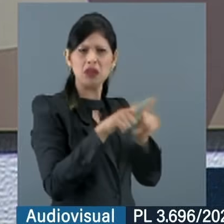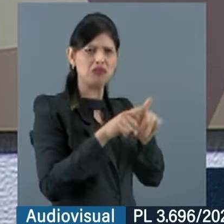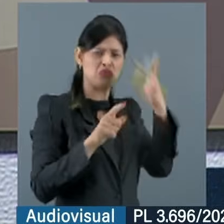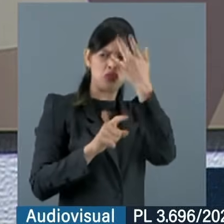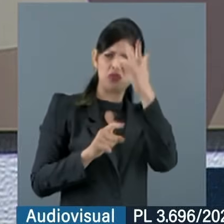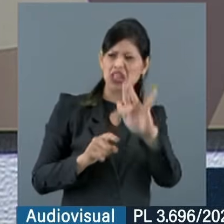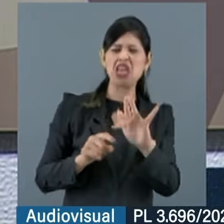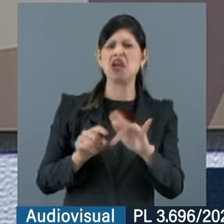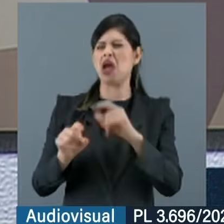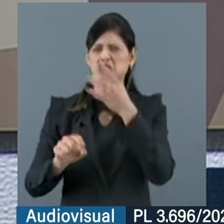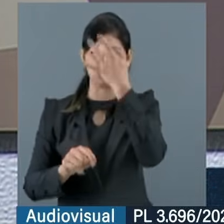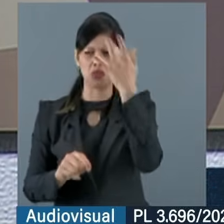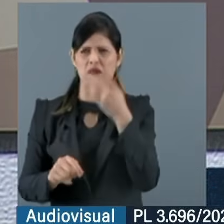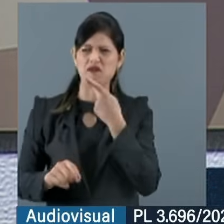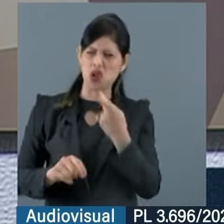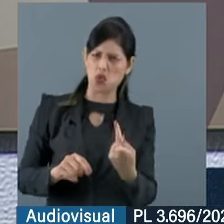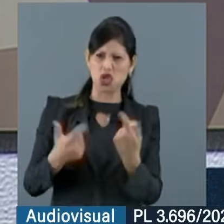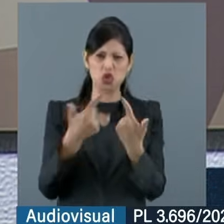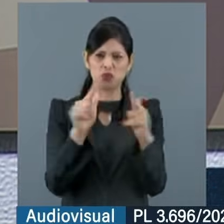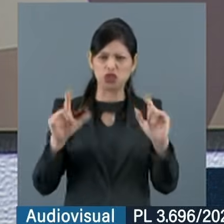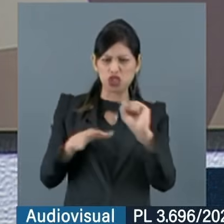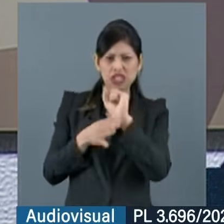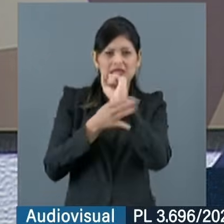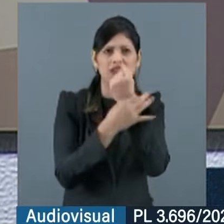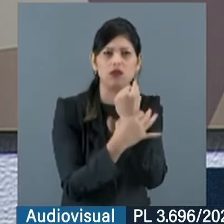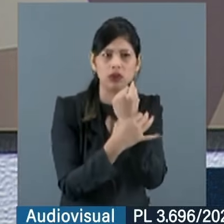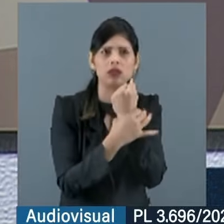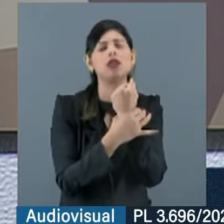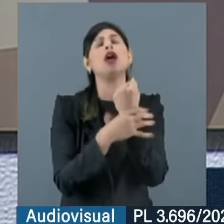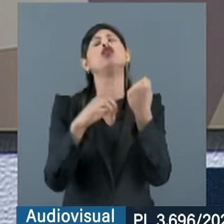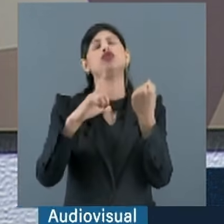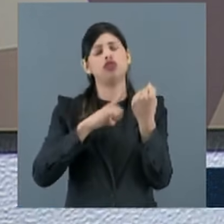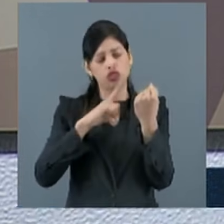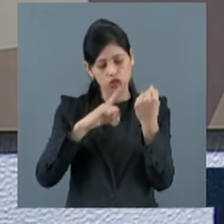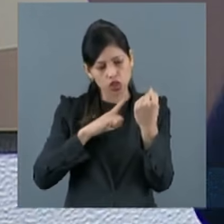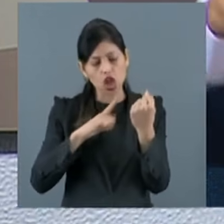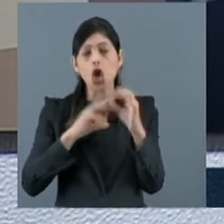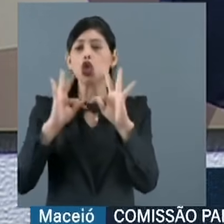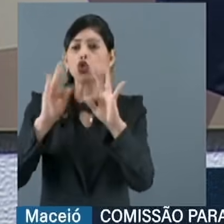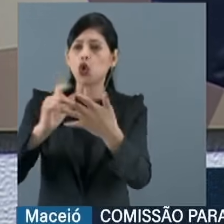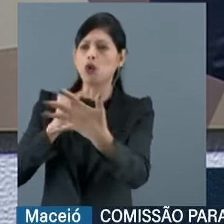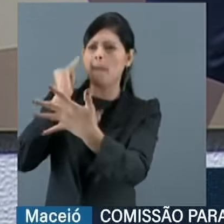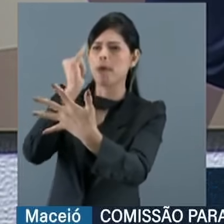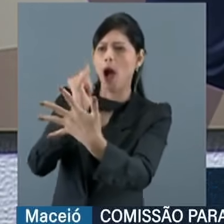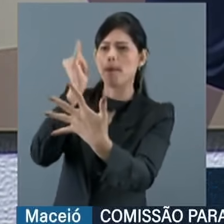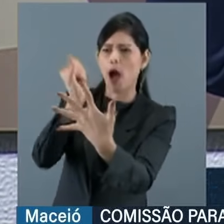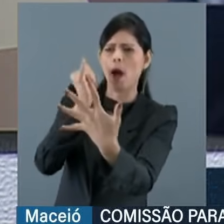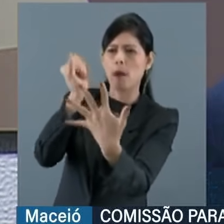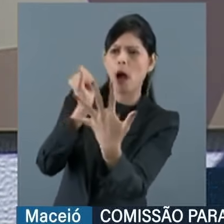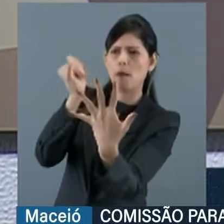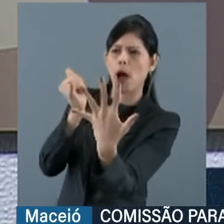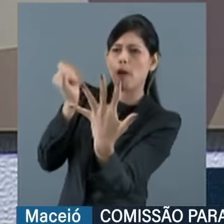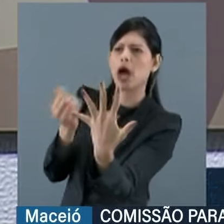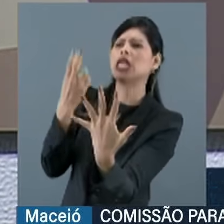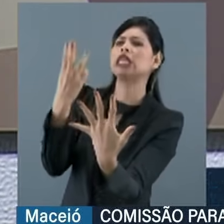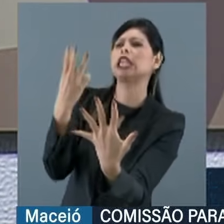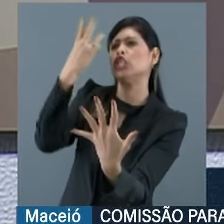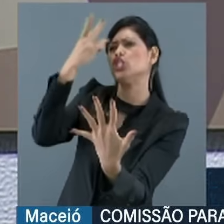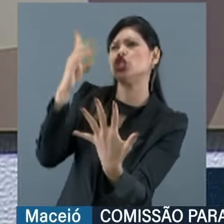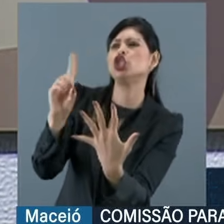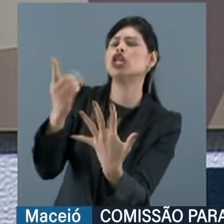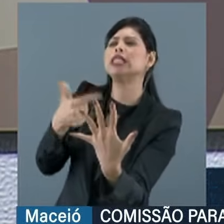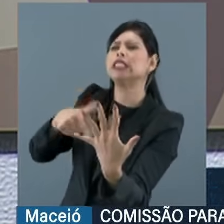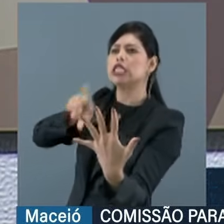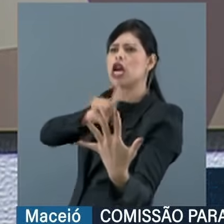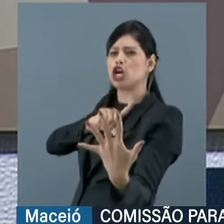essa história de que não havia segurança. Havia, de todos esses órgãos aqui, que foram comunicados 3 dias antes da visita. Então,